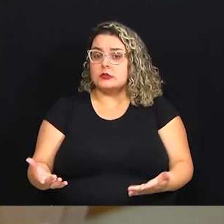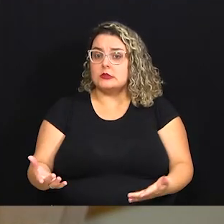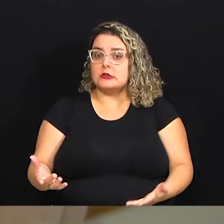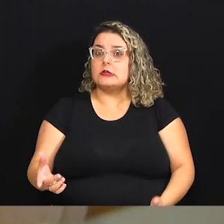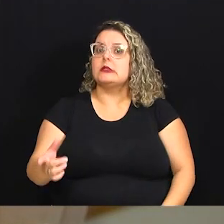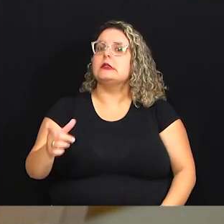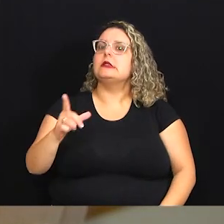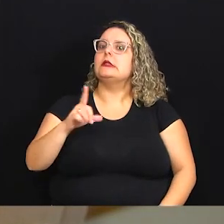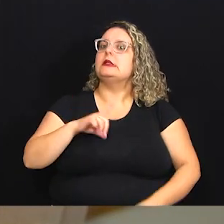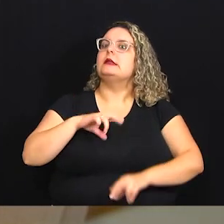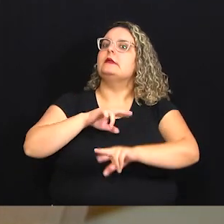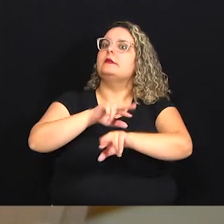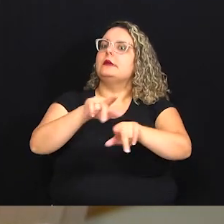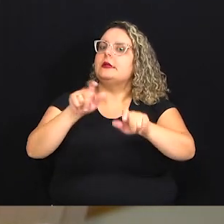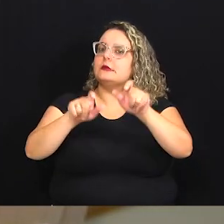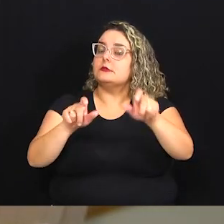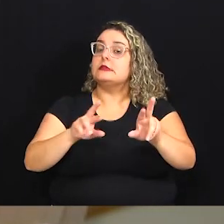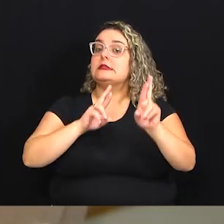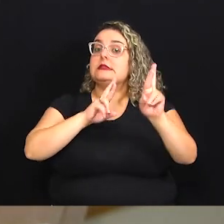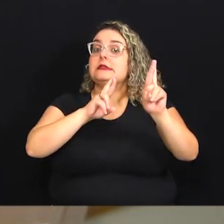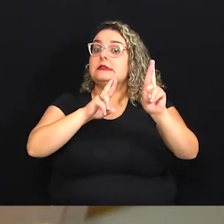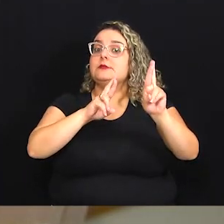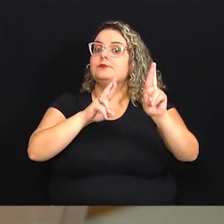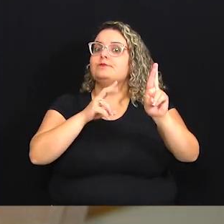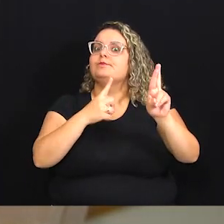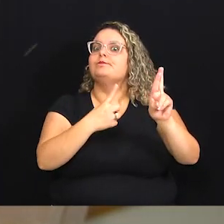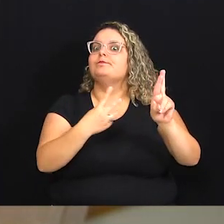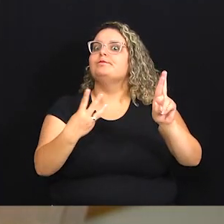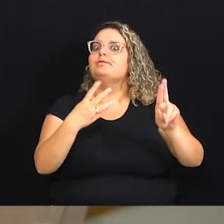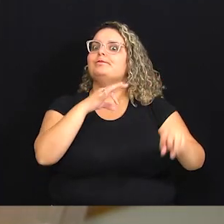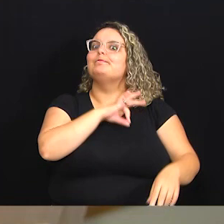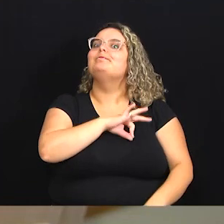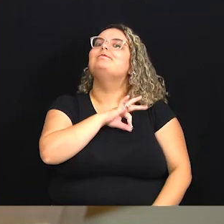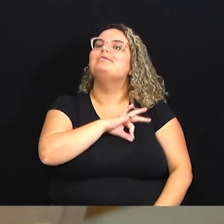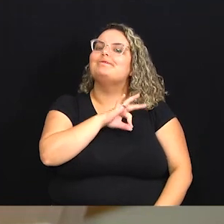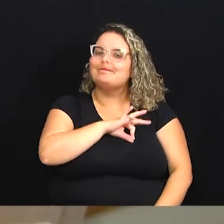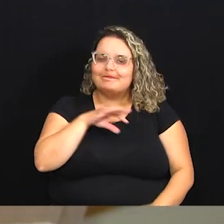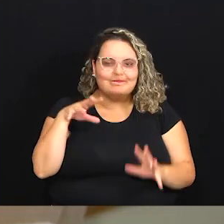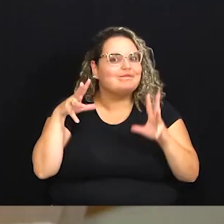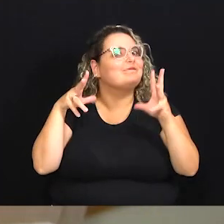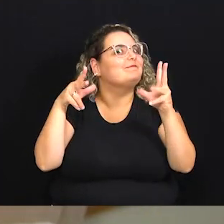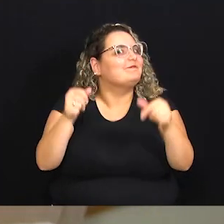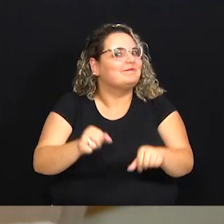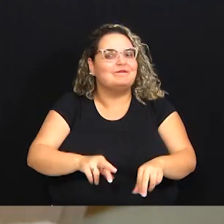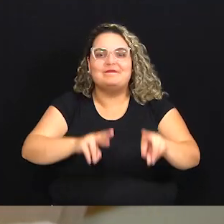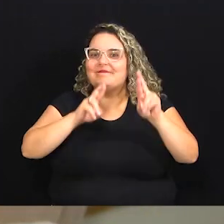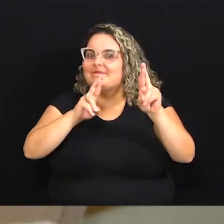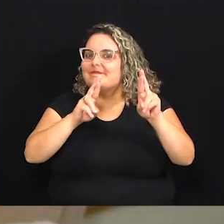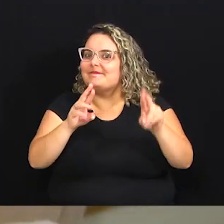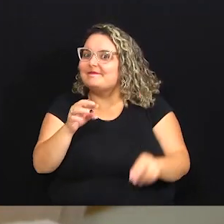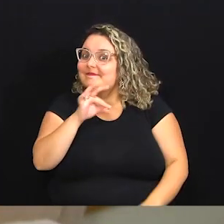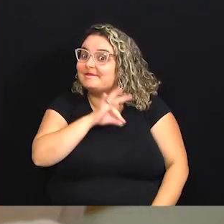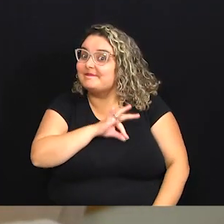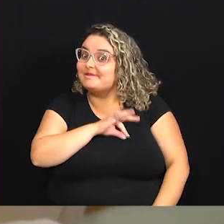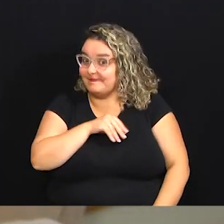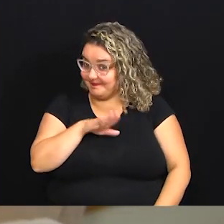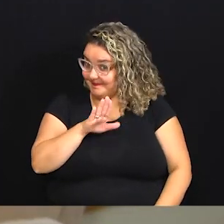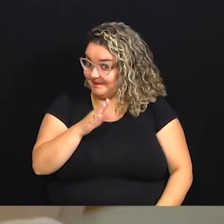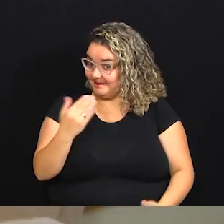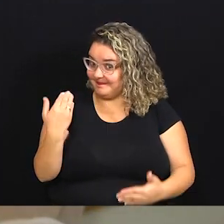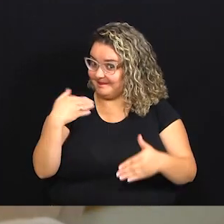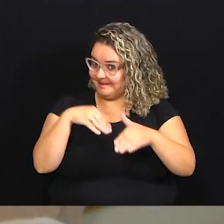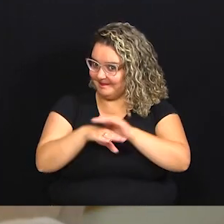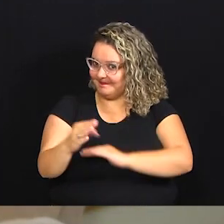que eu sei que tem muita gente aí que tá esperando, que é o 13º. Todo mundo tá esperando aquele dinheiro a